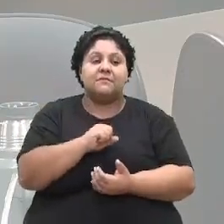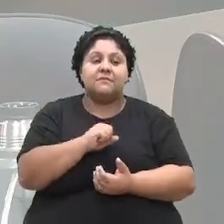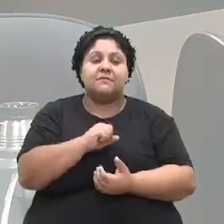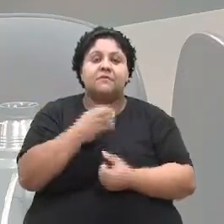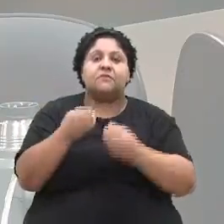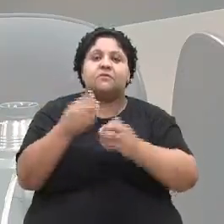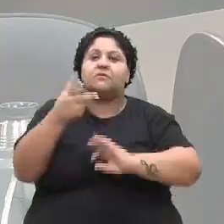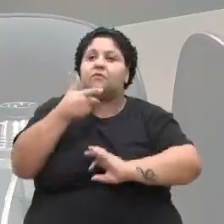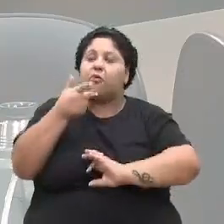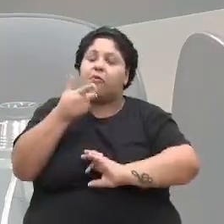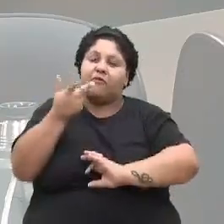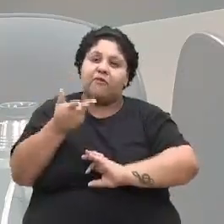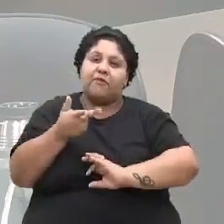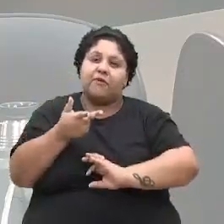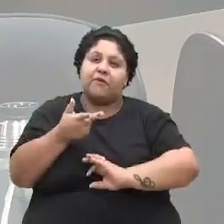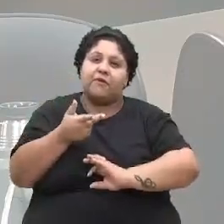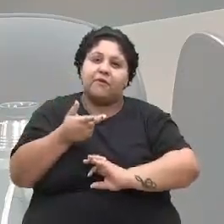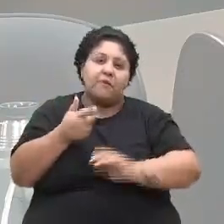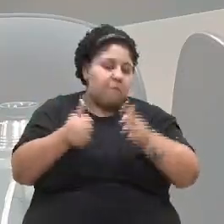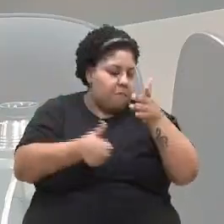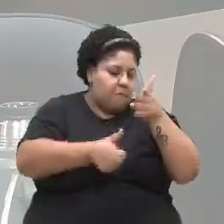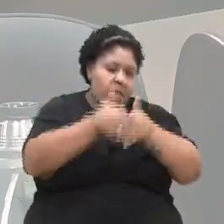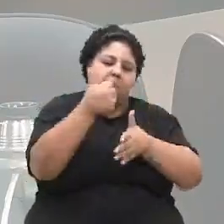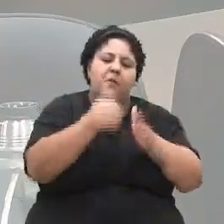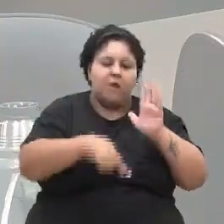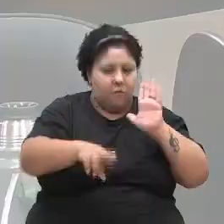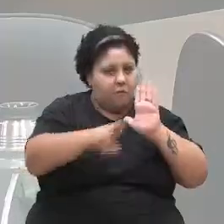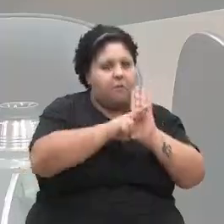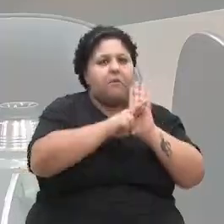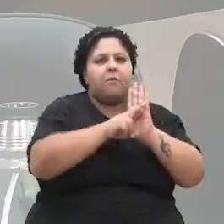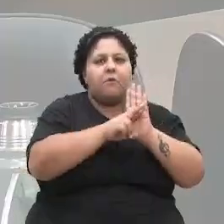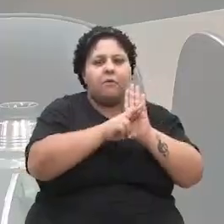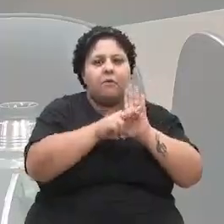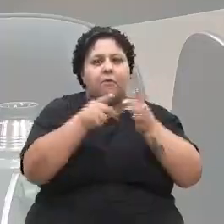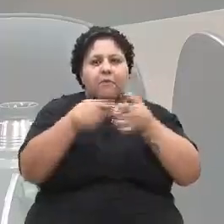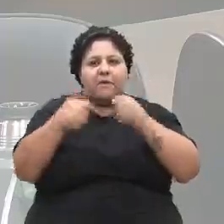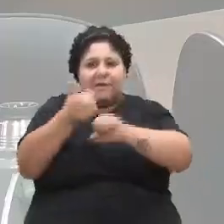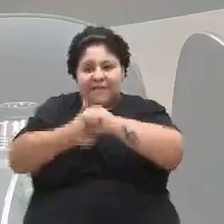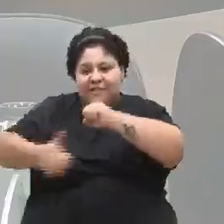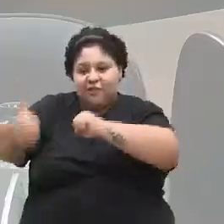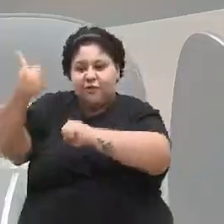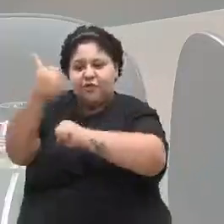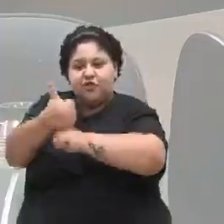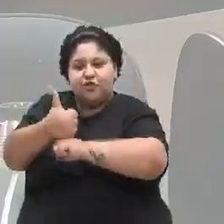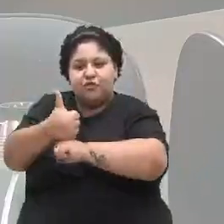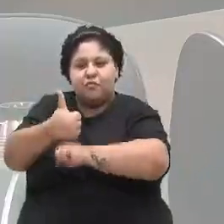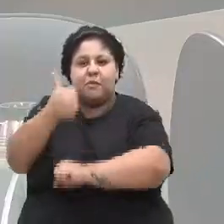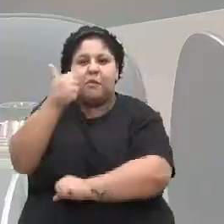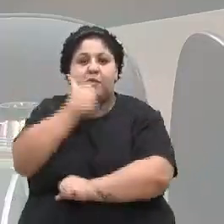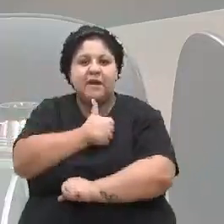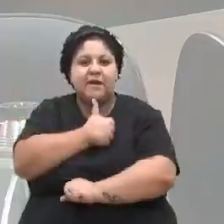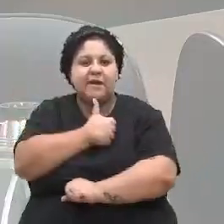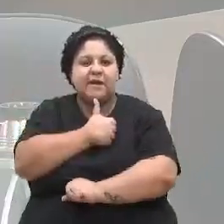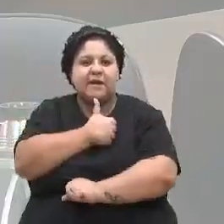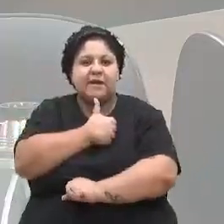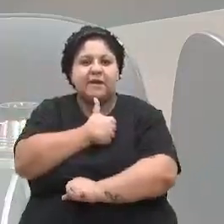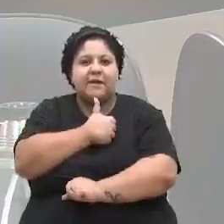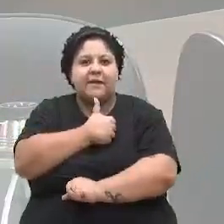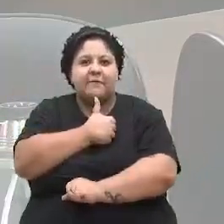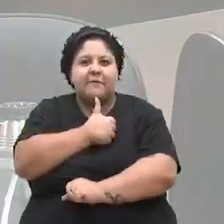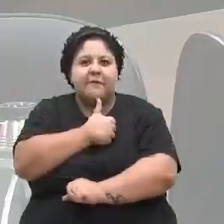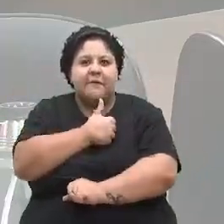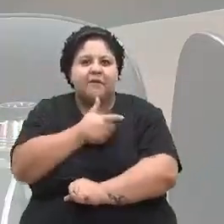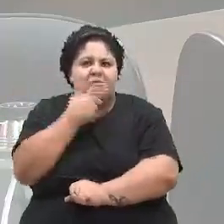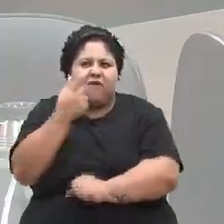se diz, claro, me recuperei, era o mais importante, mas ser substituído por uma mulher. Eu vou um pouco mais longe,